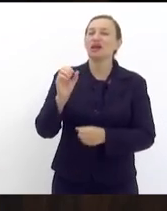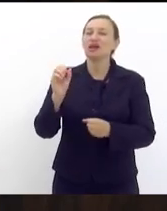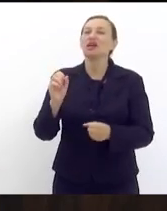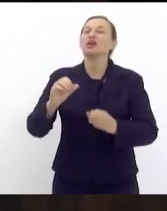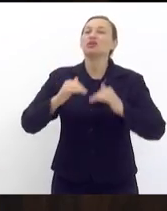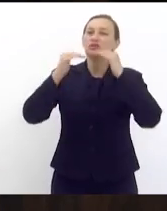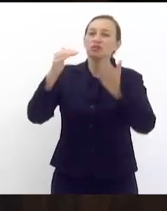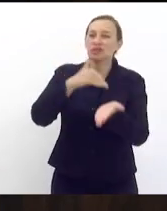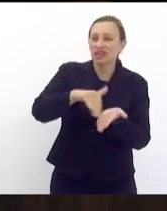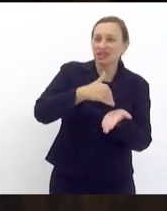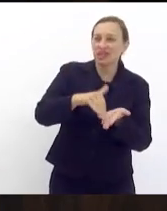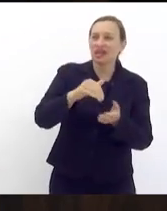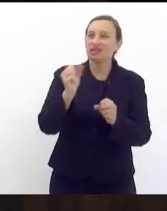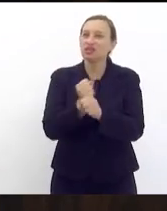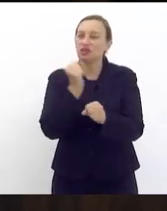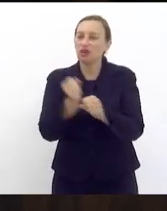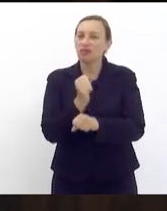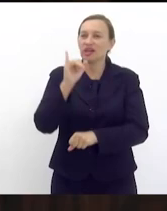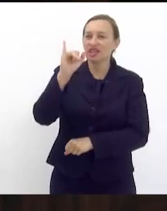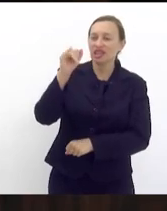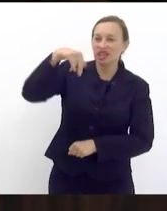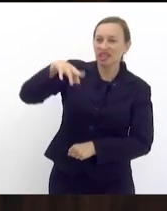de Itaguaí, Ingrid Faria.